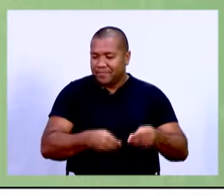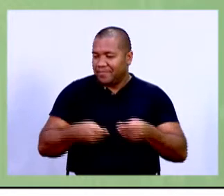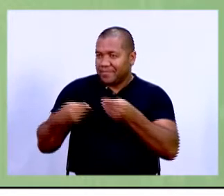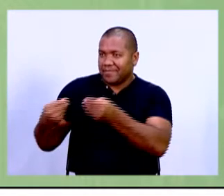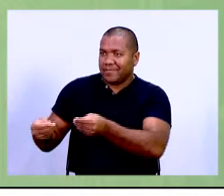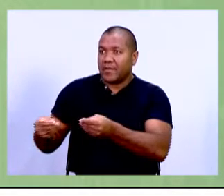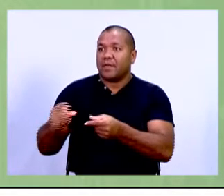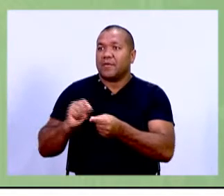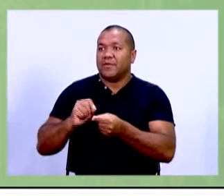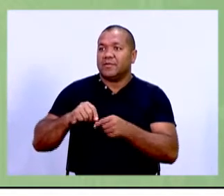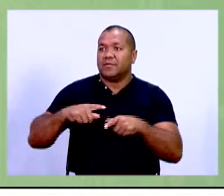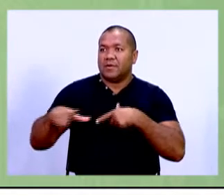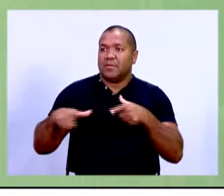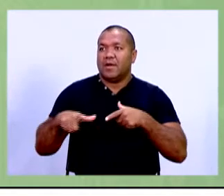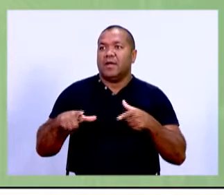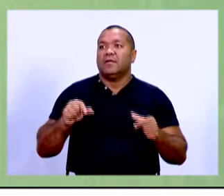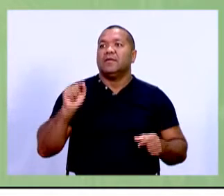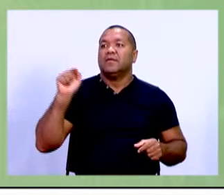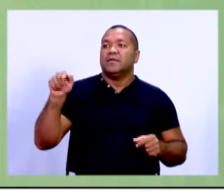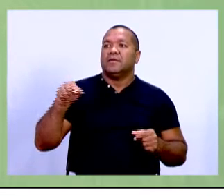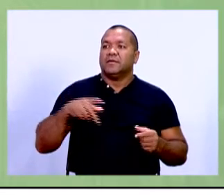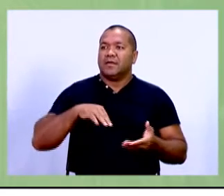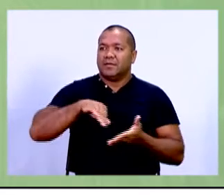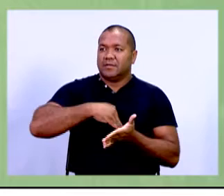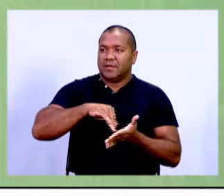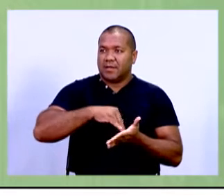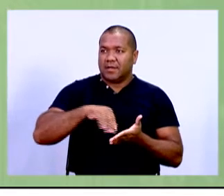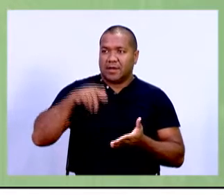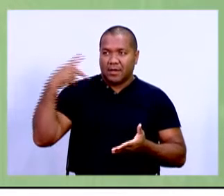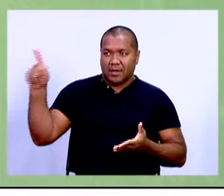aqui é a atendente da Resfriar.